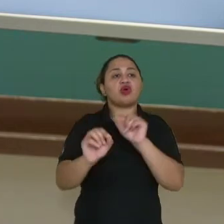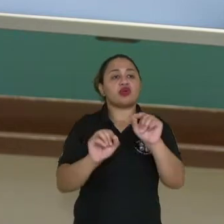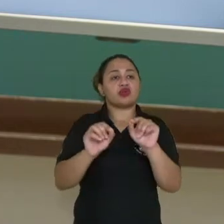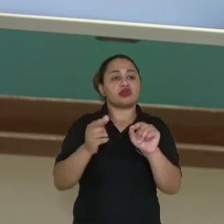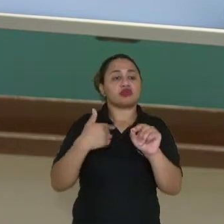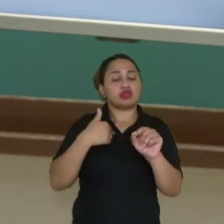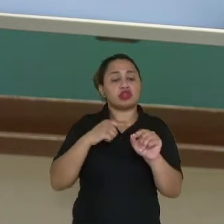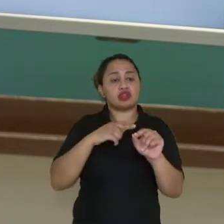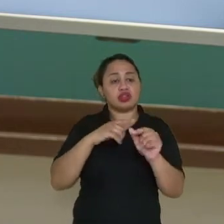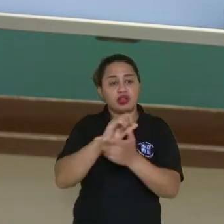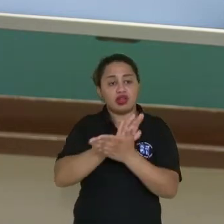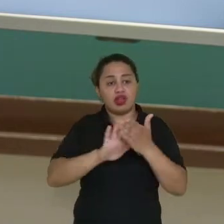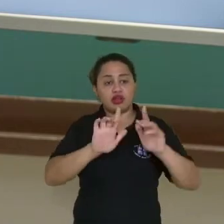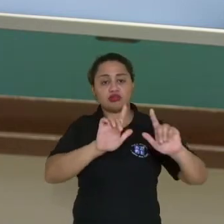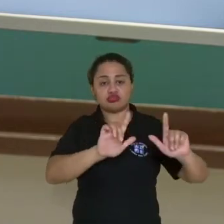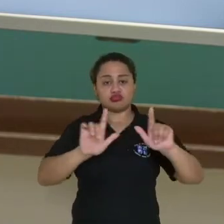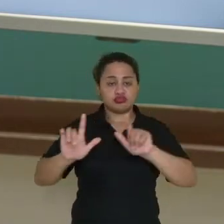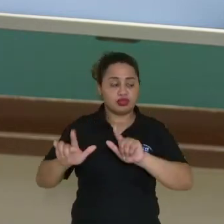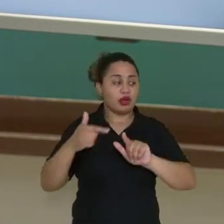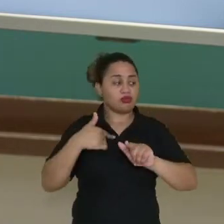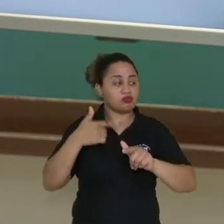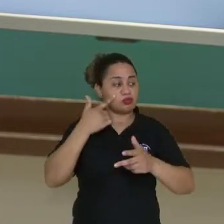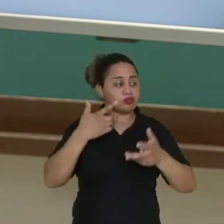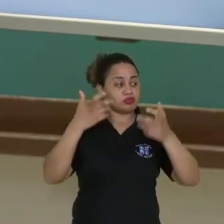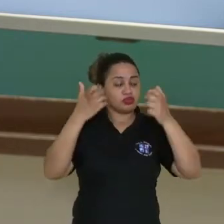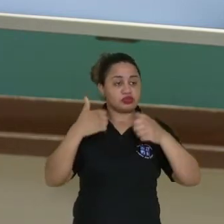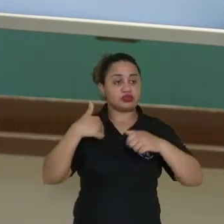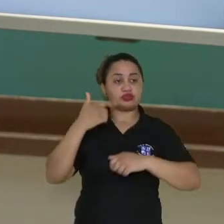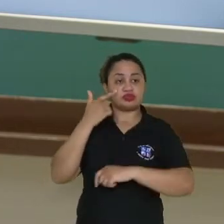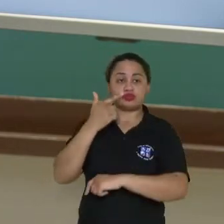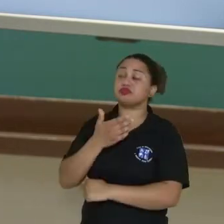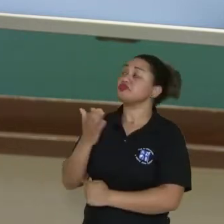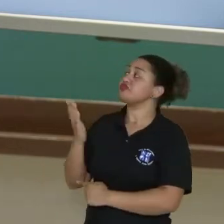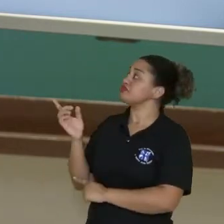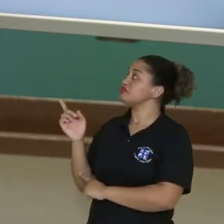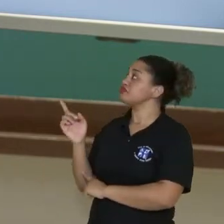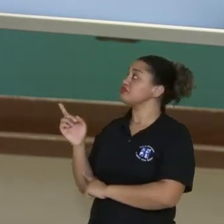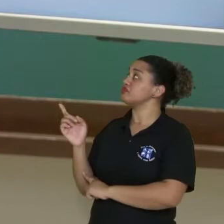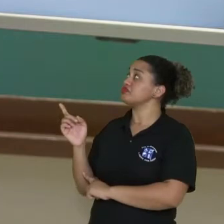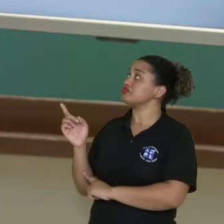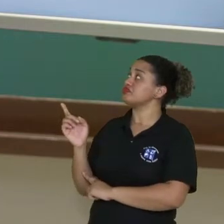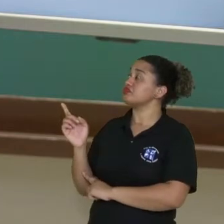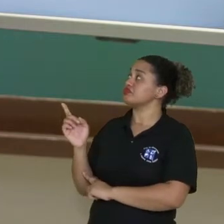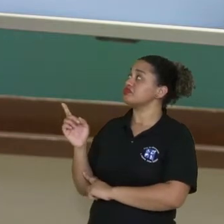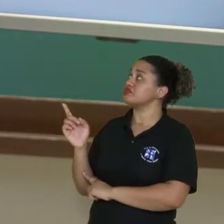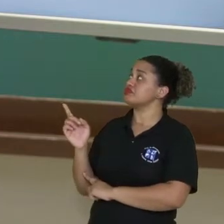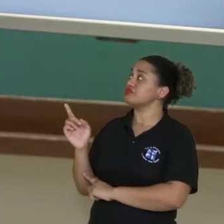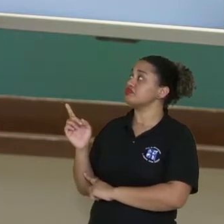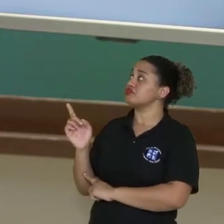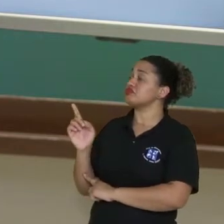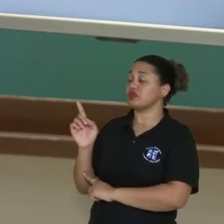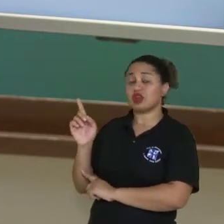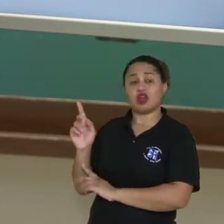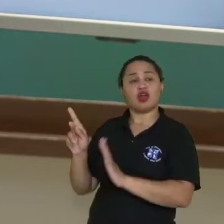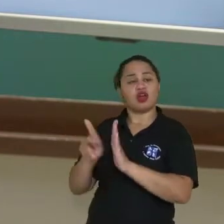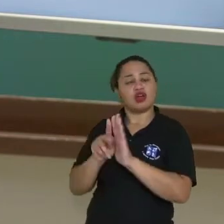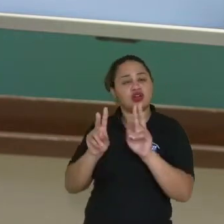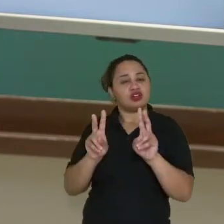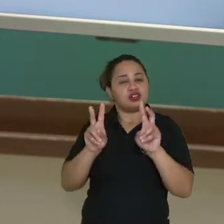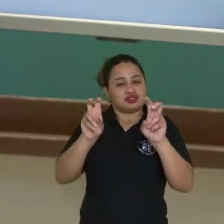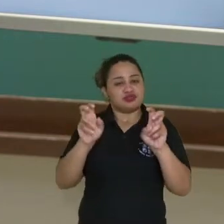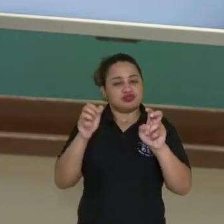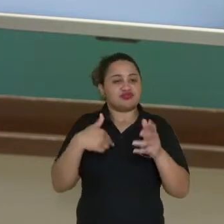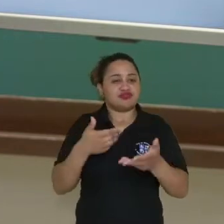observem que a gente tem aqui algumas imagens, que são bem ilustrativas do tema, do assunto que nós pretendemos discutir.